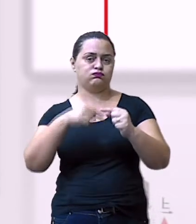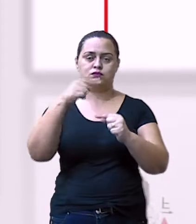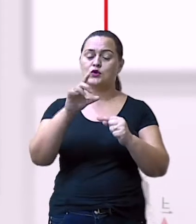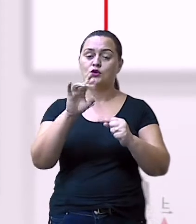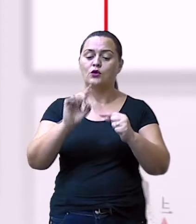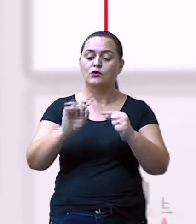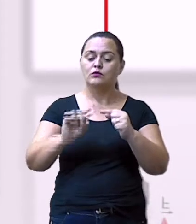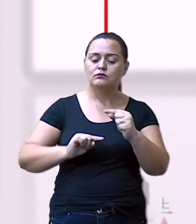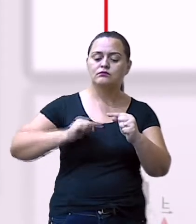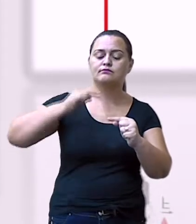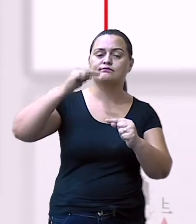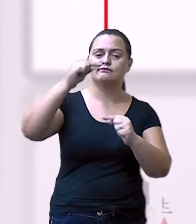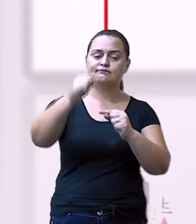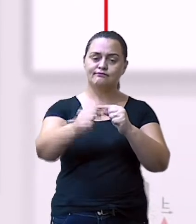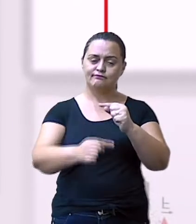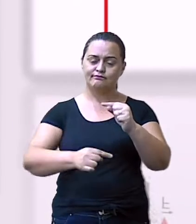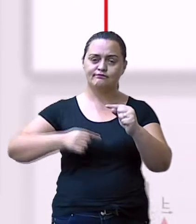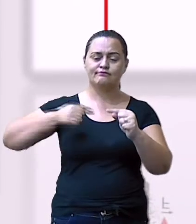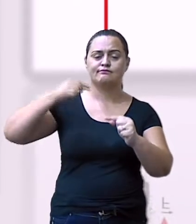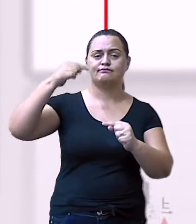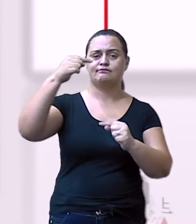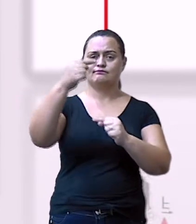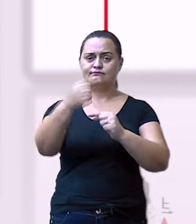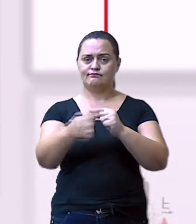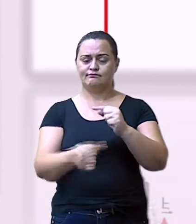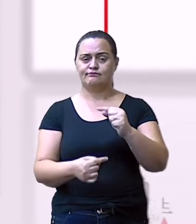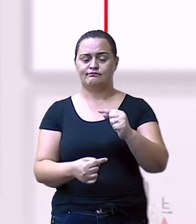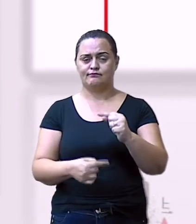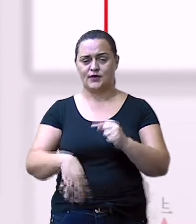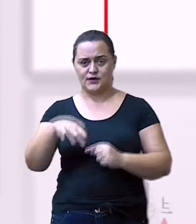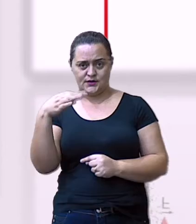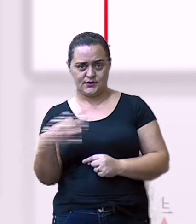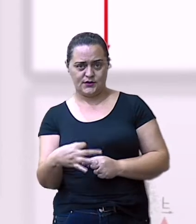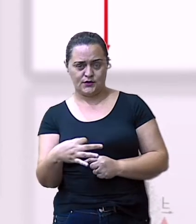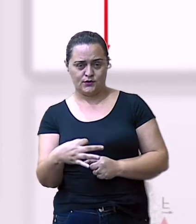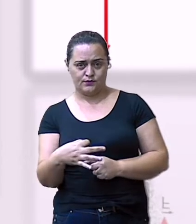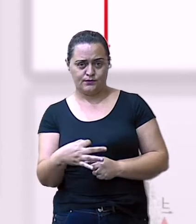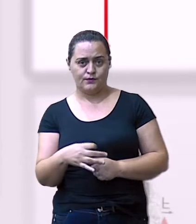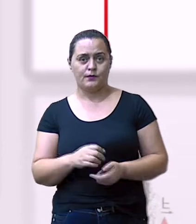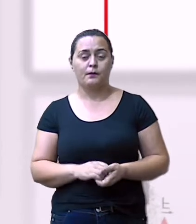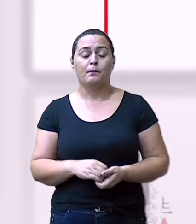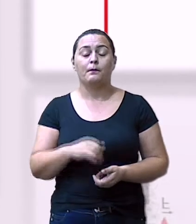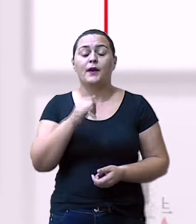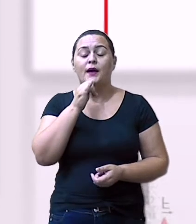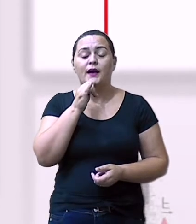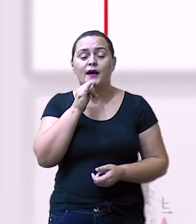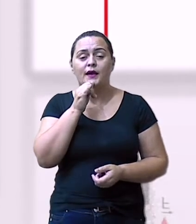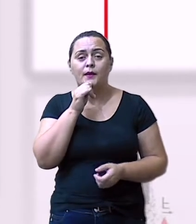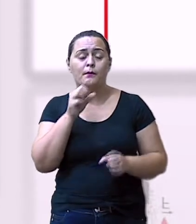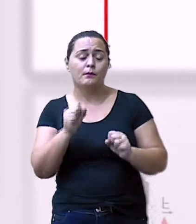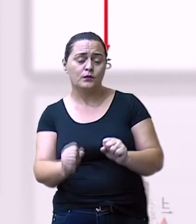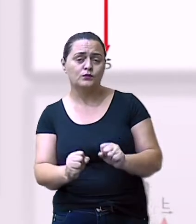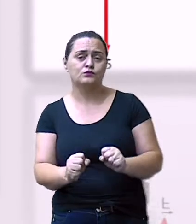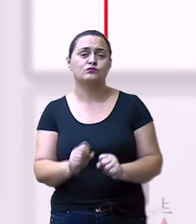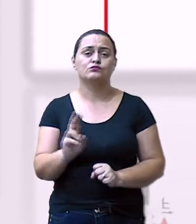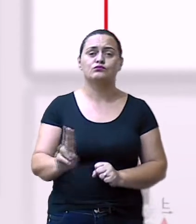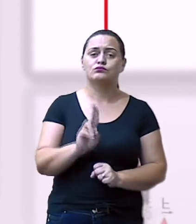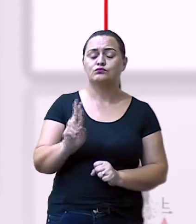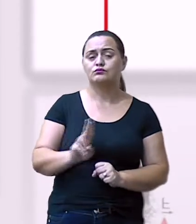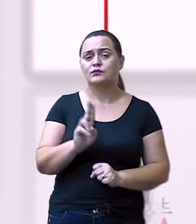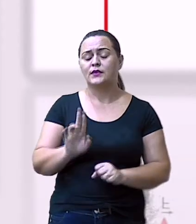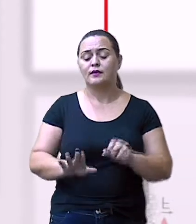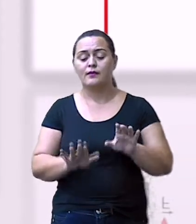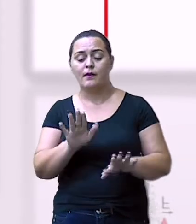Elas modificam apenas o sentido e a direção da força motora